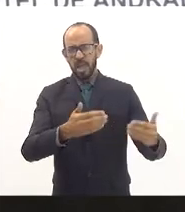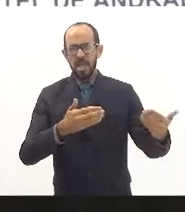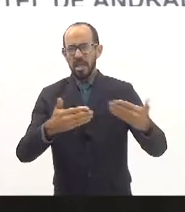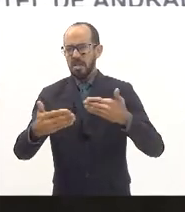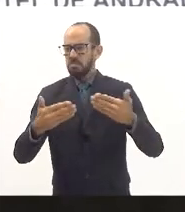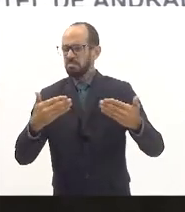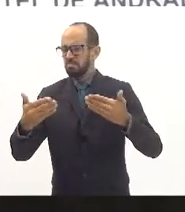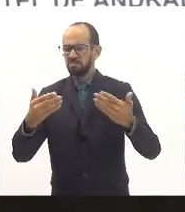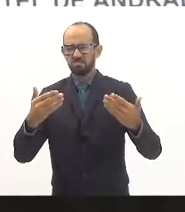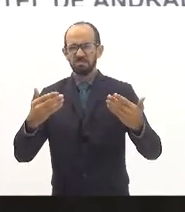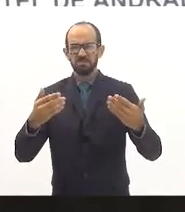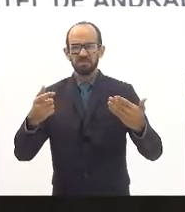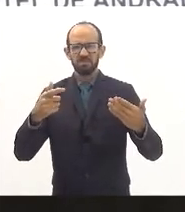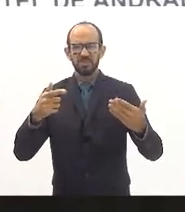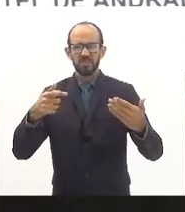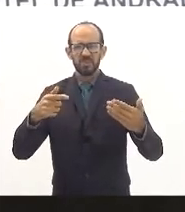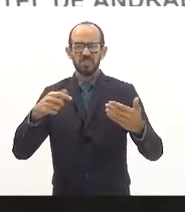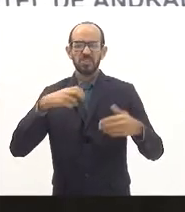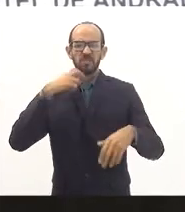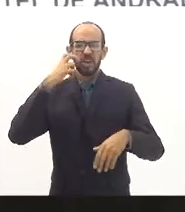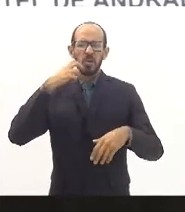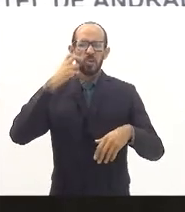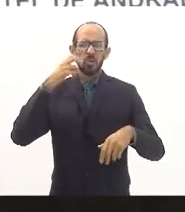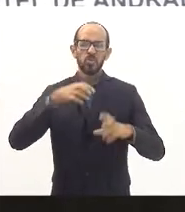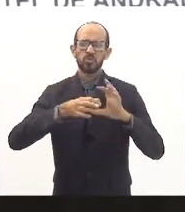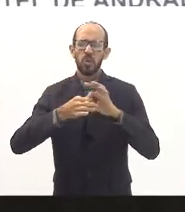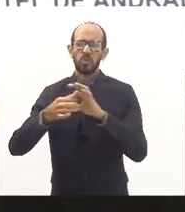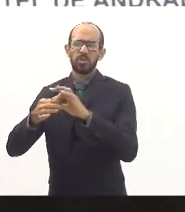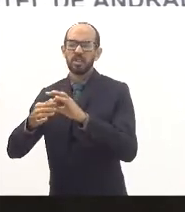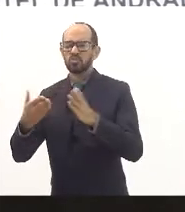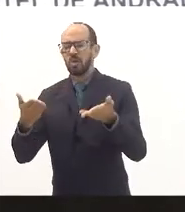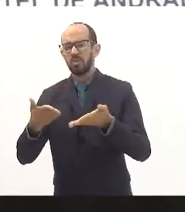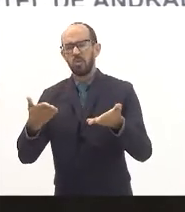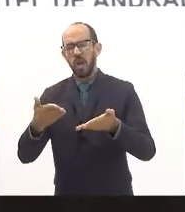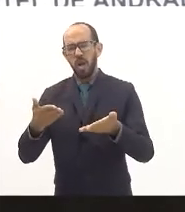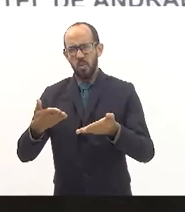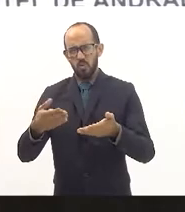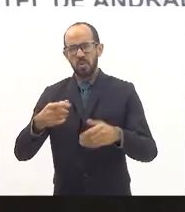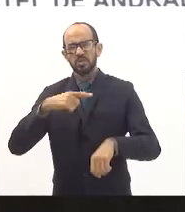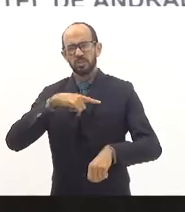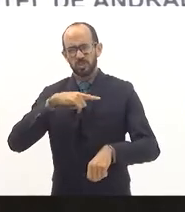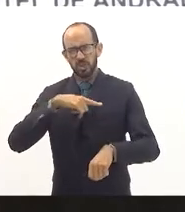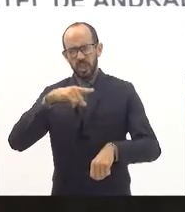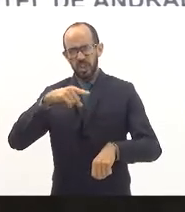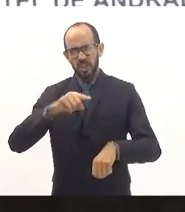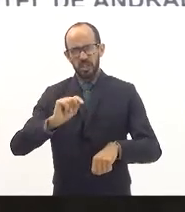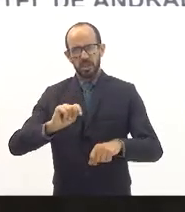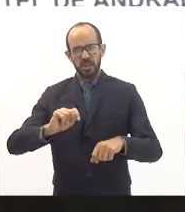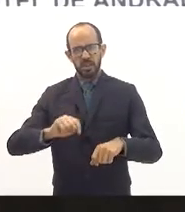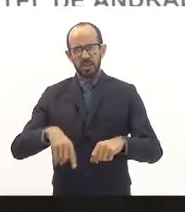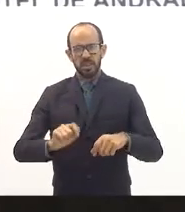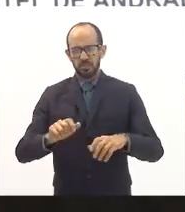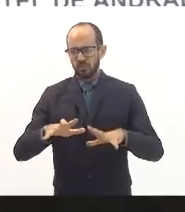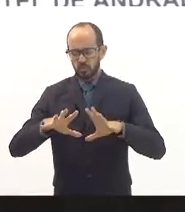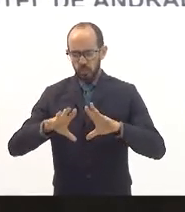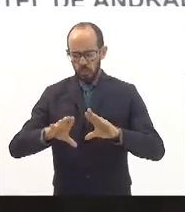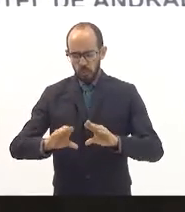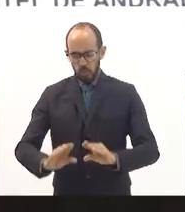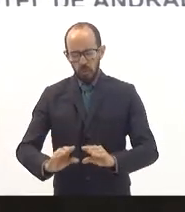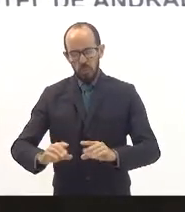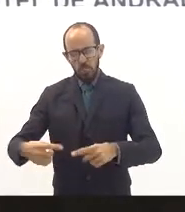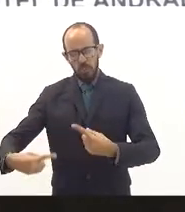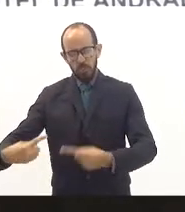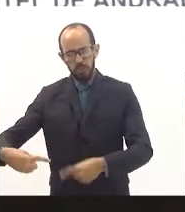vergonhoso contexto que nos cerca, onde figuras do pântano político